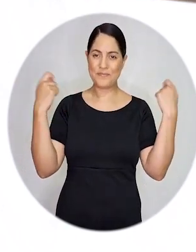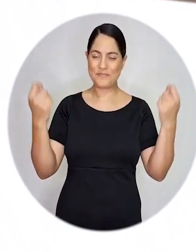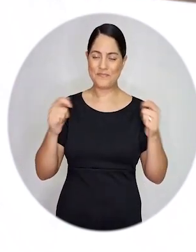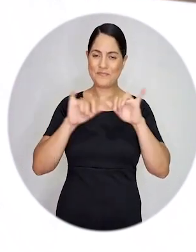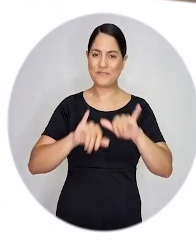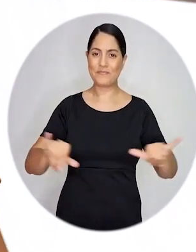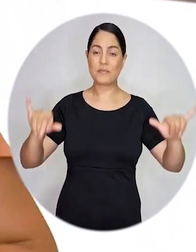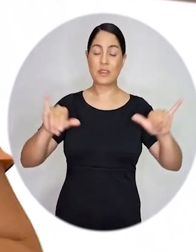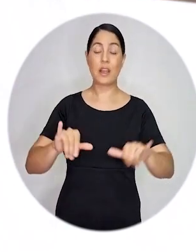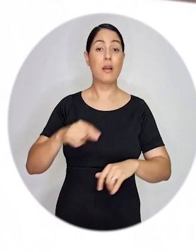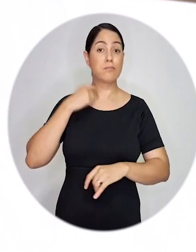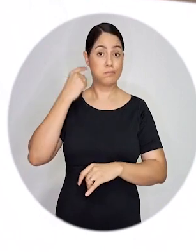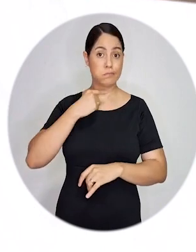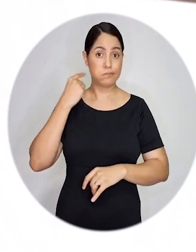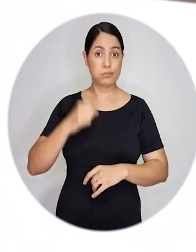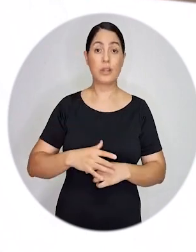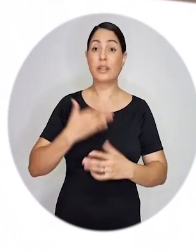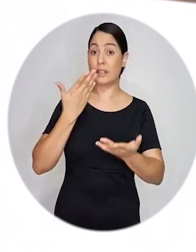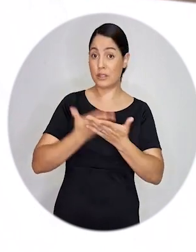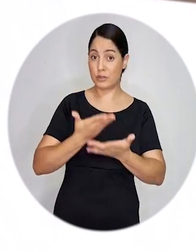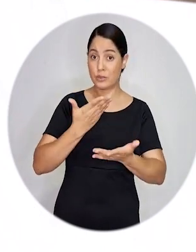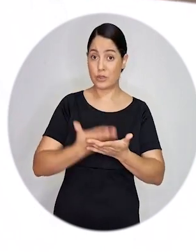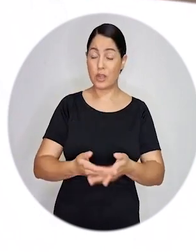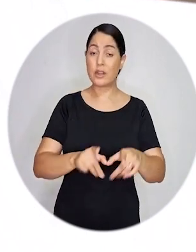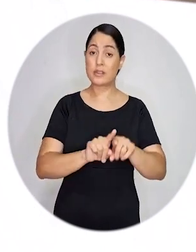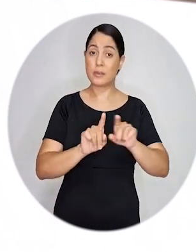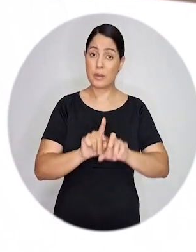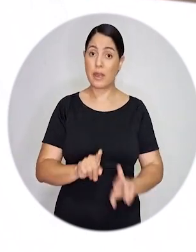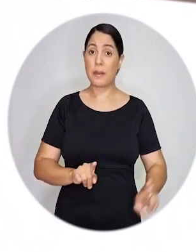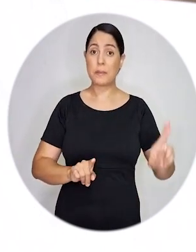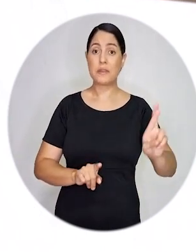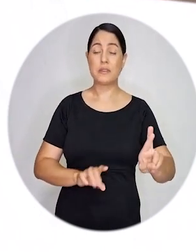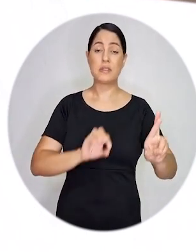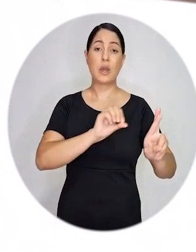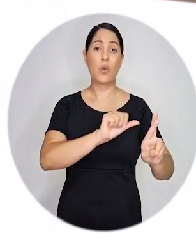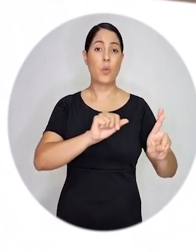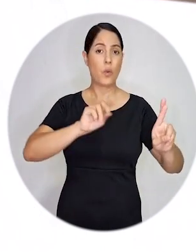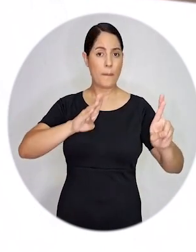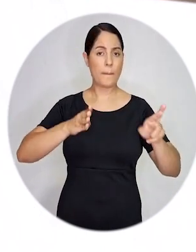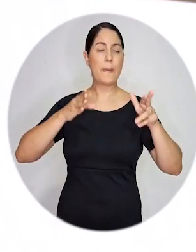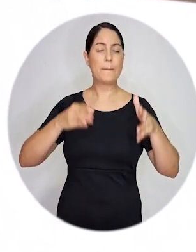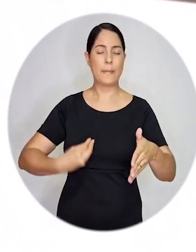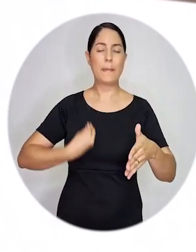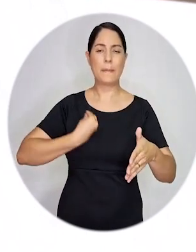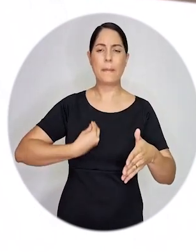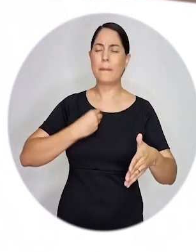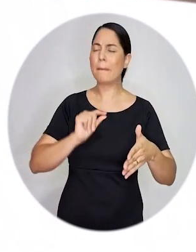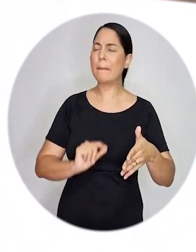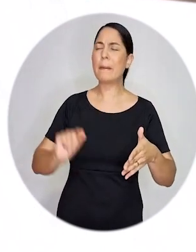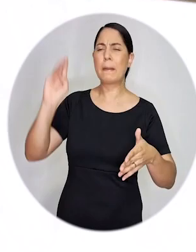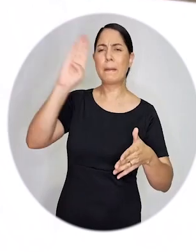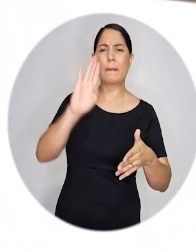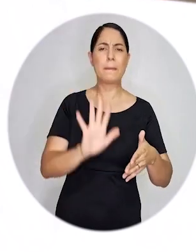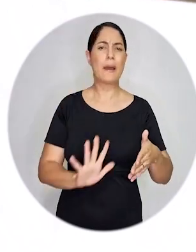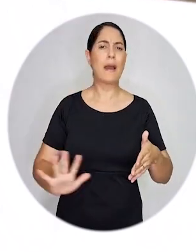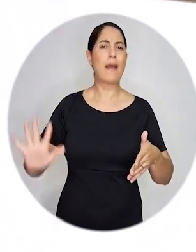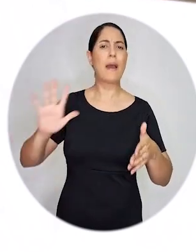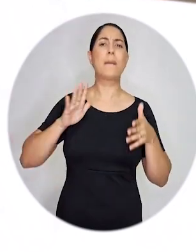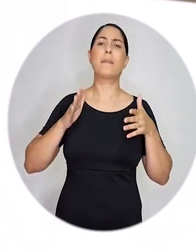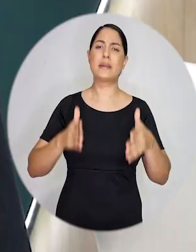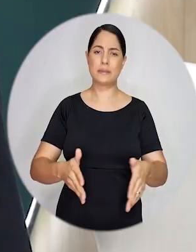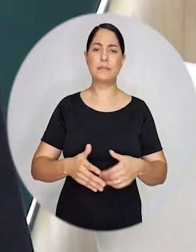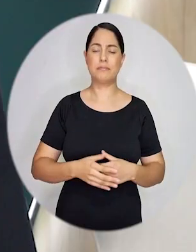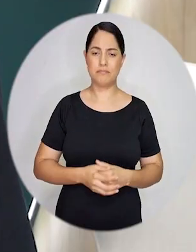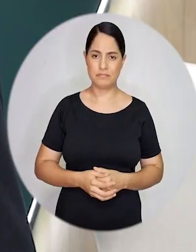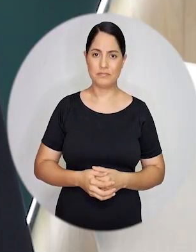também contou com a participação de advogados, estudantes e representantes da Ordem dos Advogados do Brasil de todo o